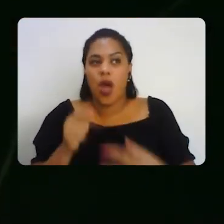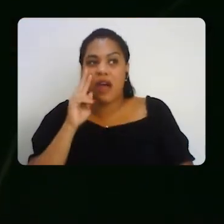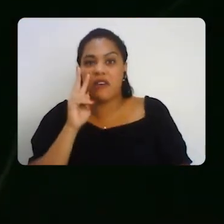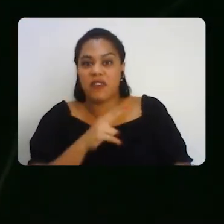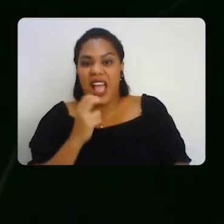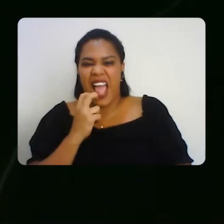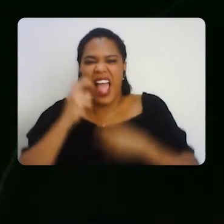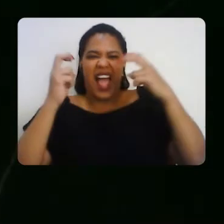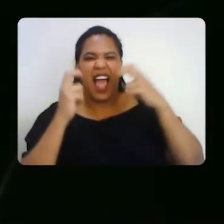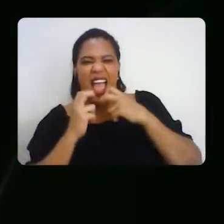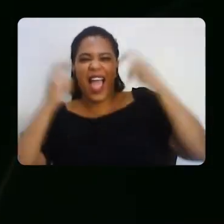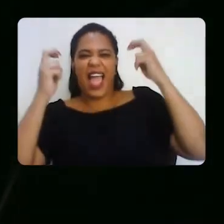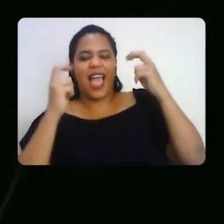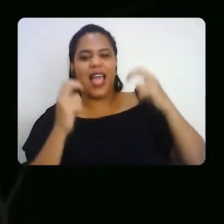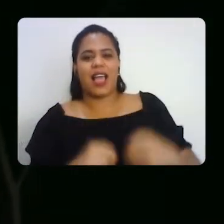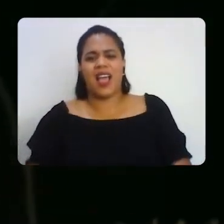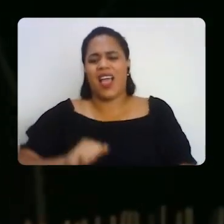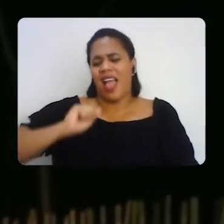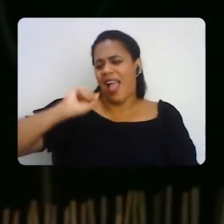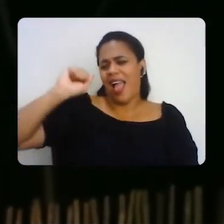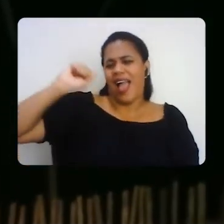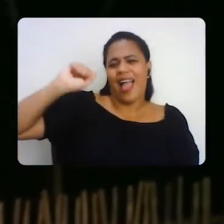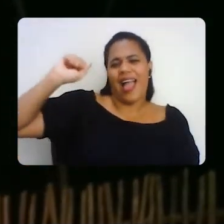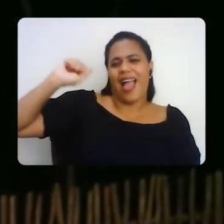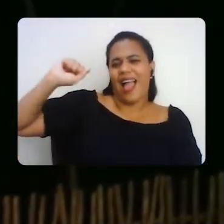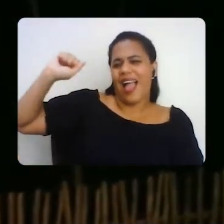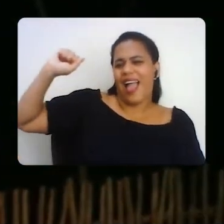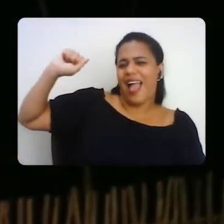quietou, estalou um grito.